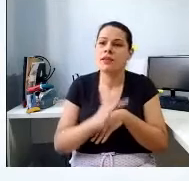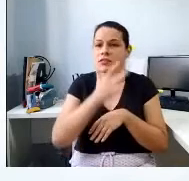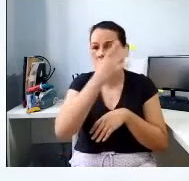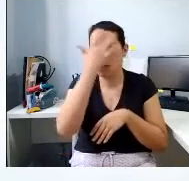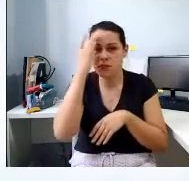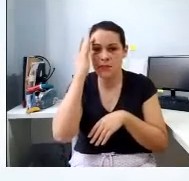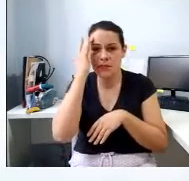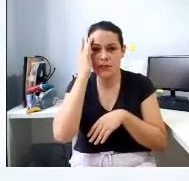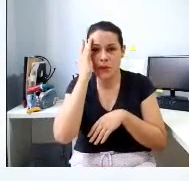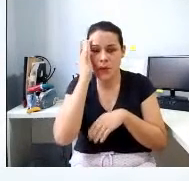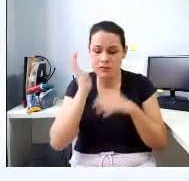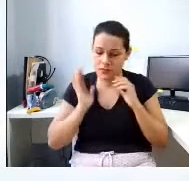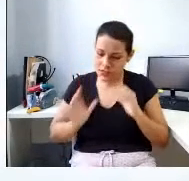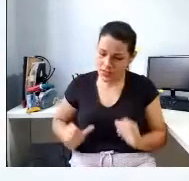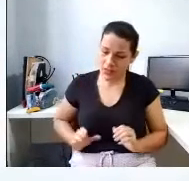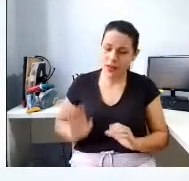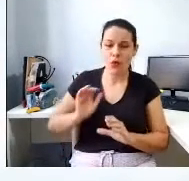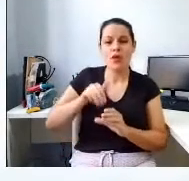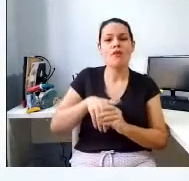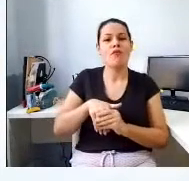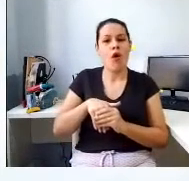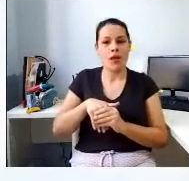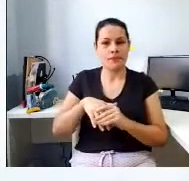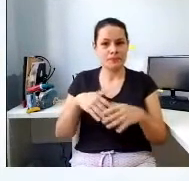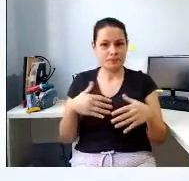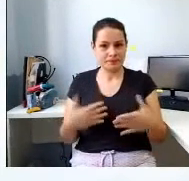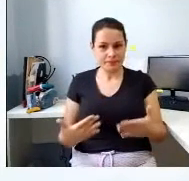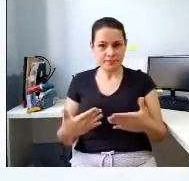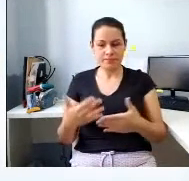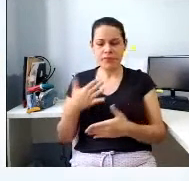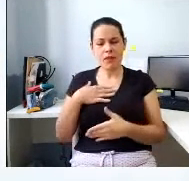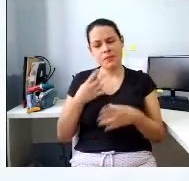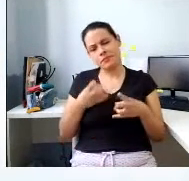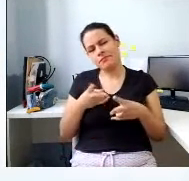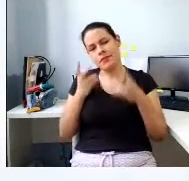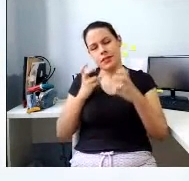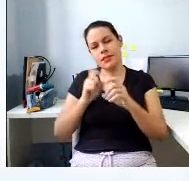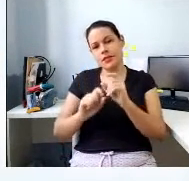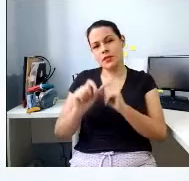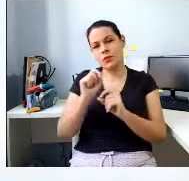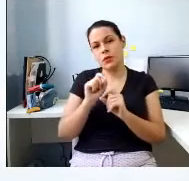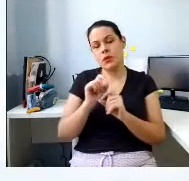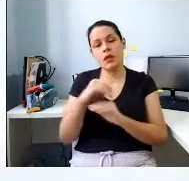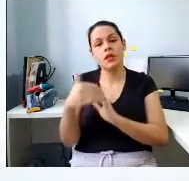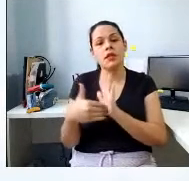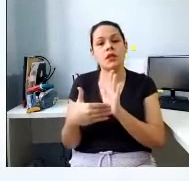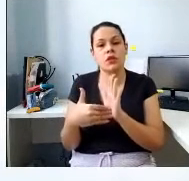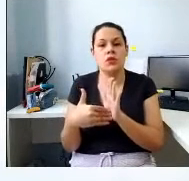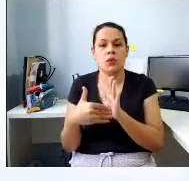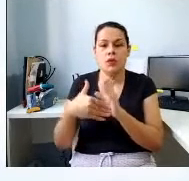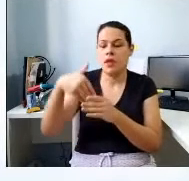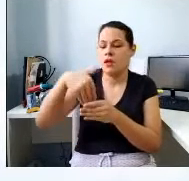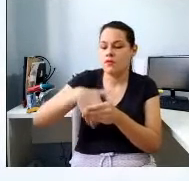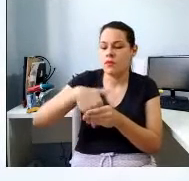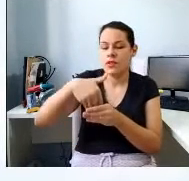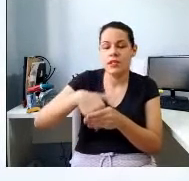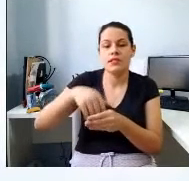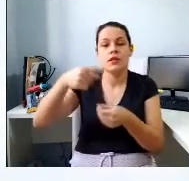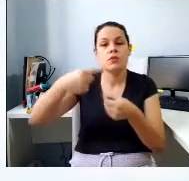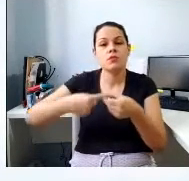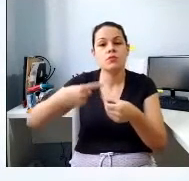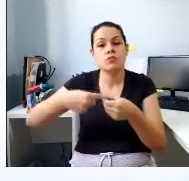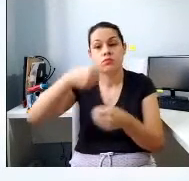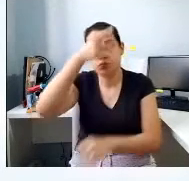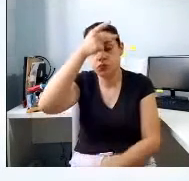de eleitor em cima disso. A impressão que eu tenho é de que as eleições municipais elas sempre